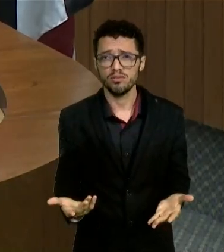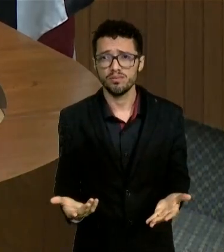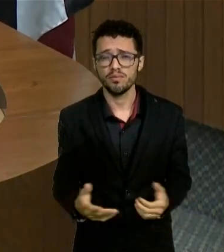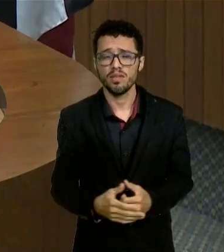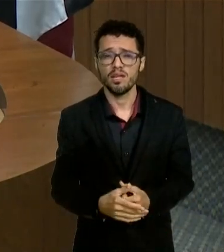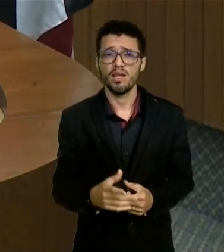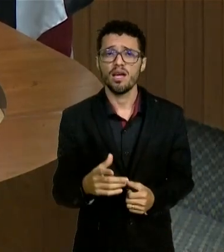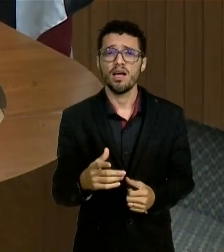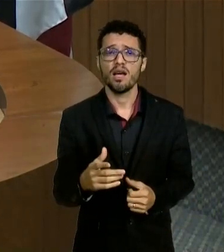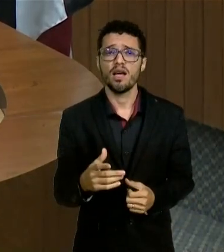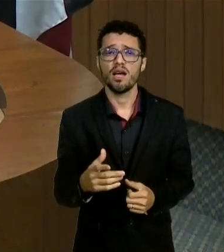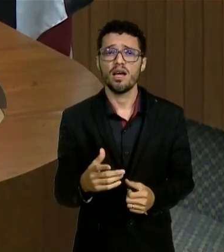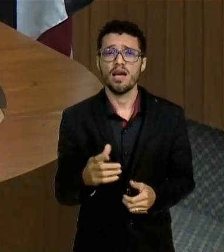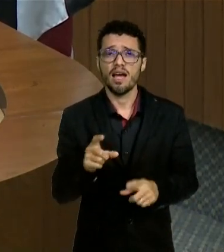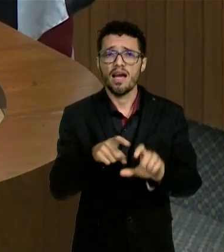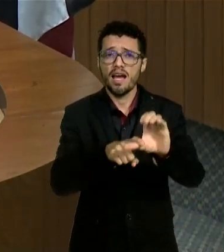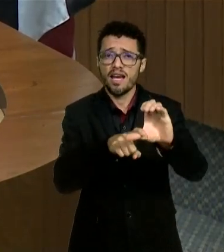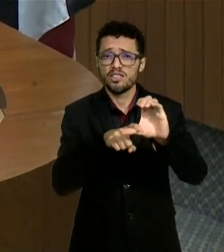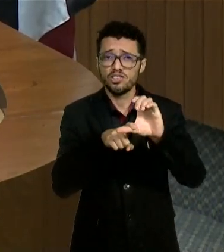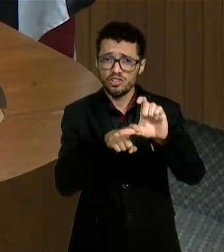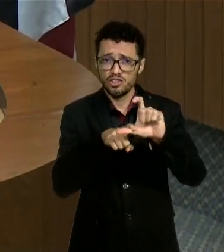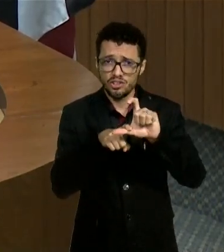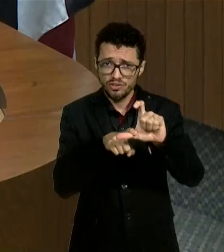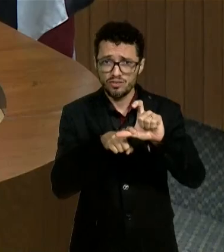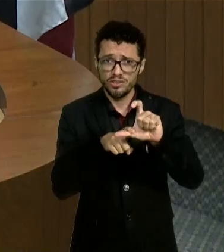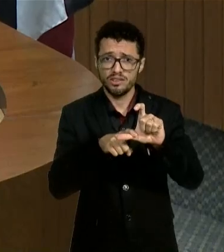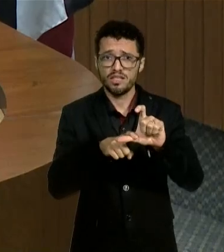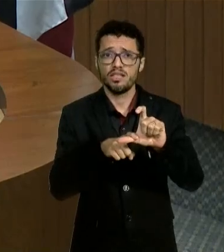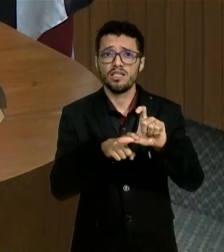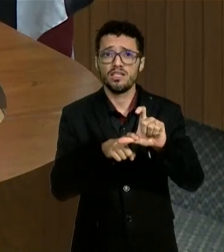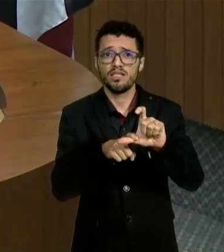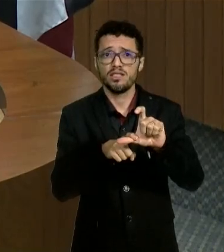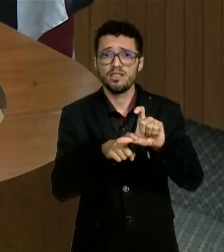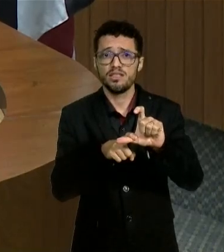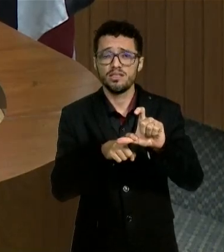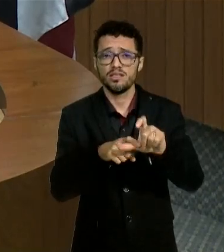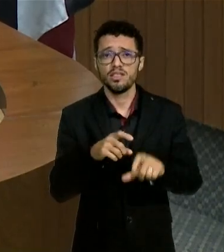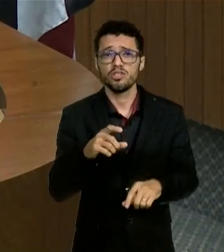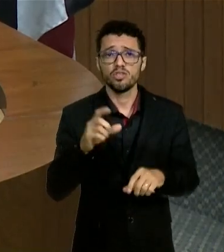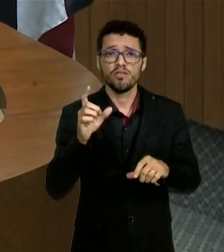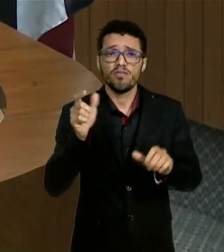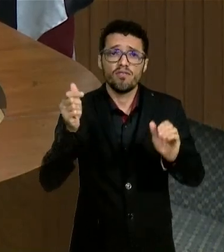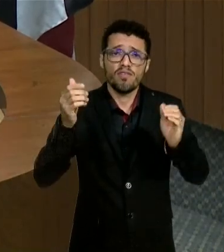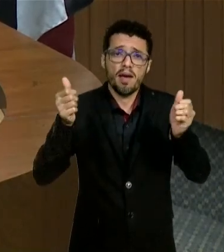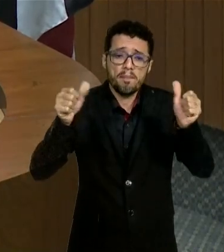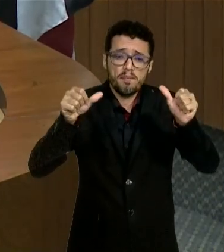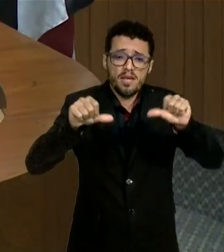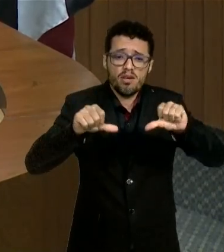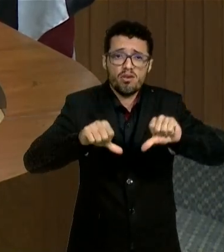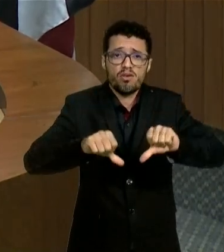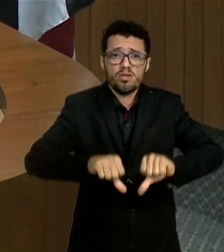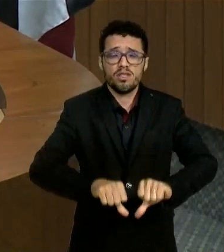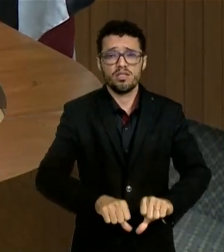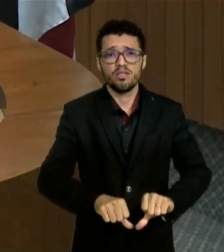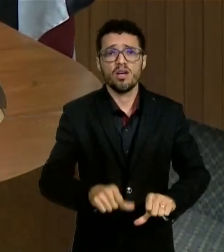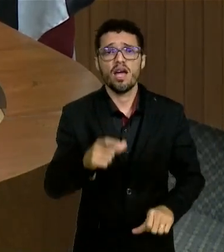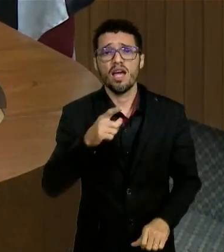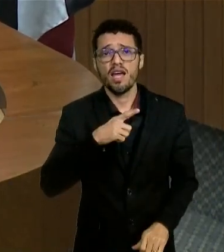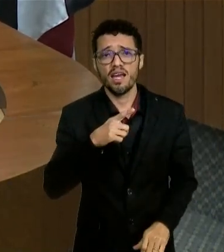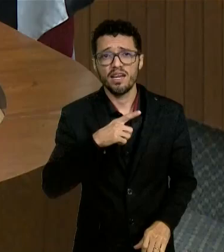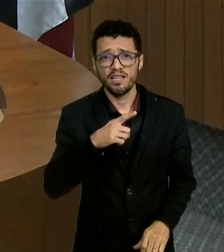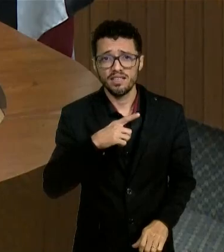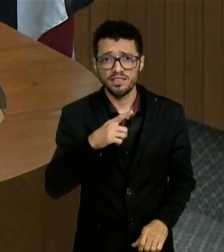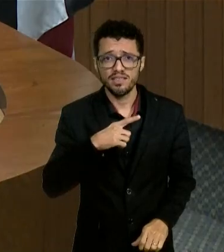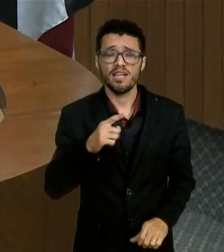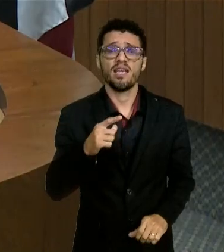só pioram. A perspectiva dos analistas dos bancos hoje é de aumento da taxa Selic, sob pena